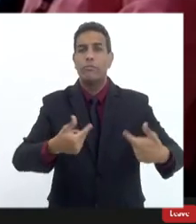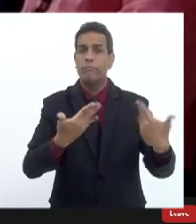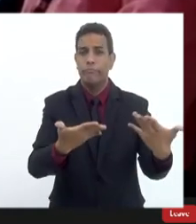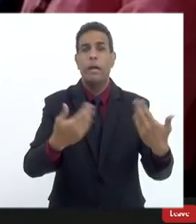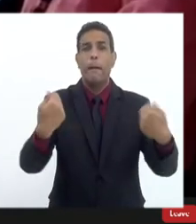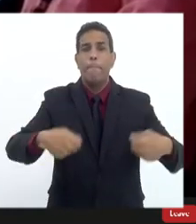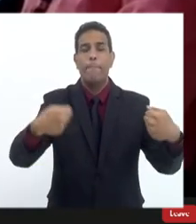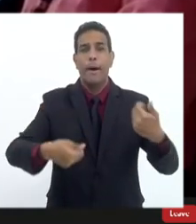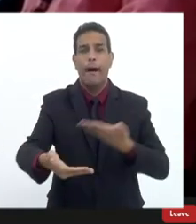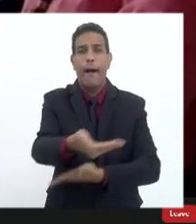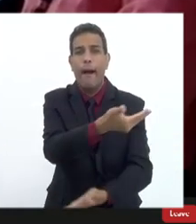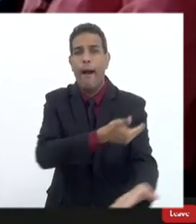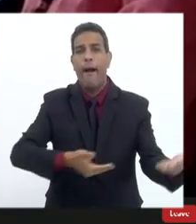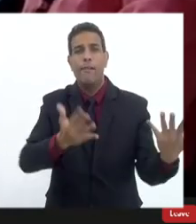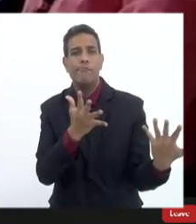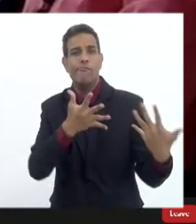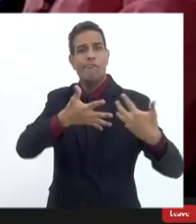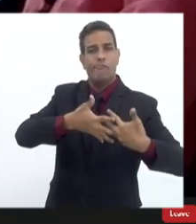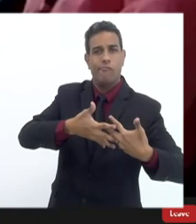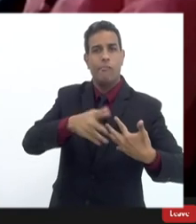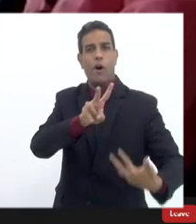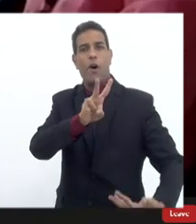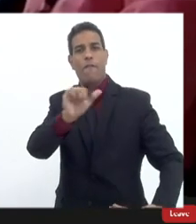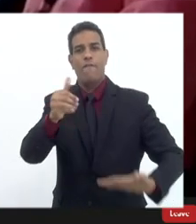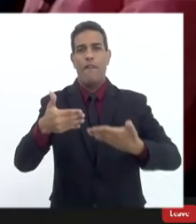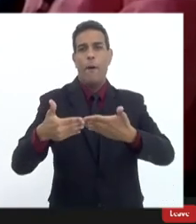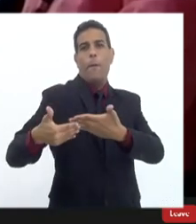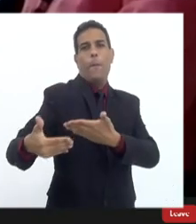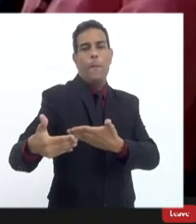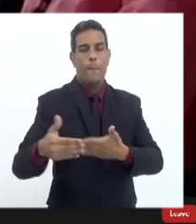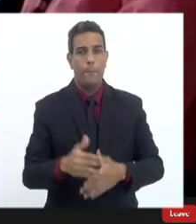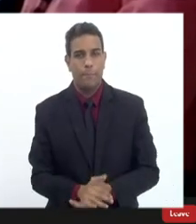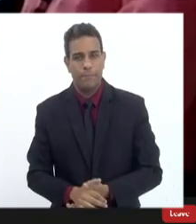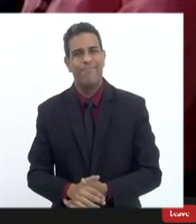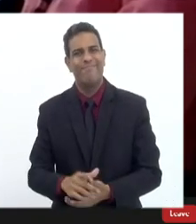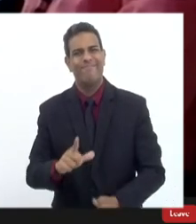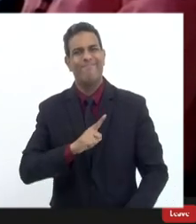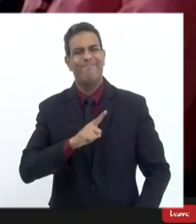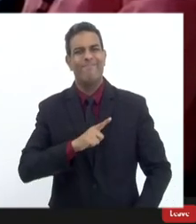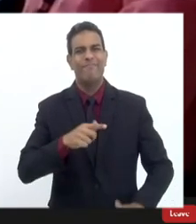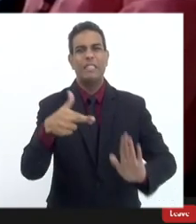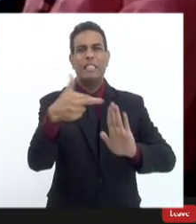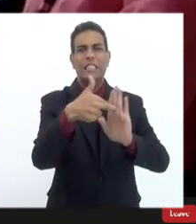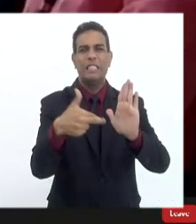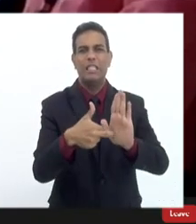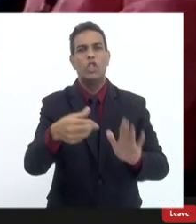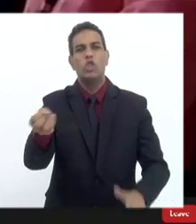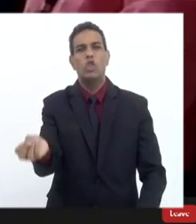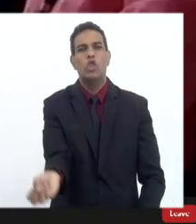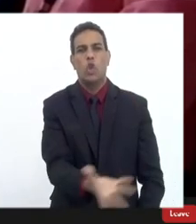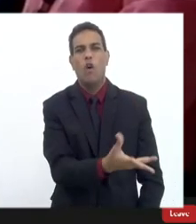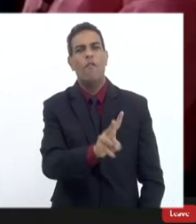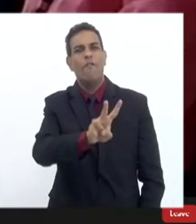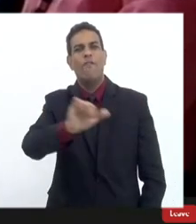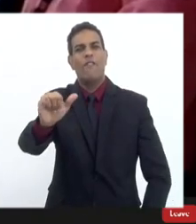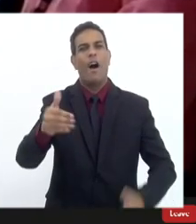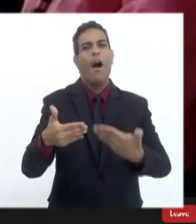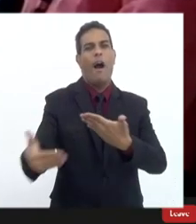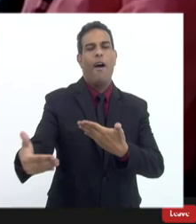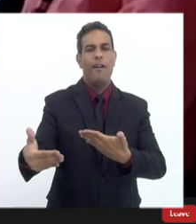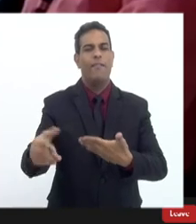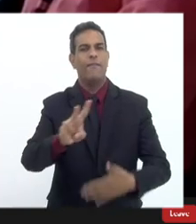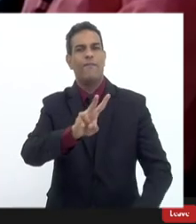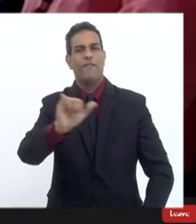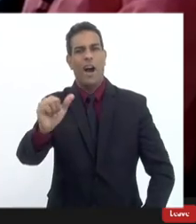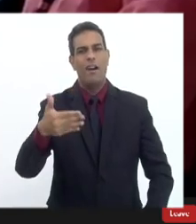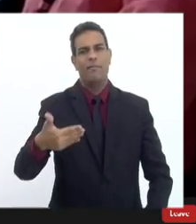sido uma constante, provavelmente novos protocolos, novos documentos devem ser emitidos mais à